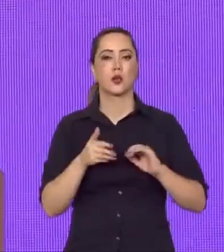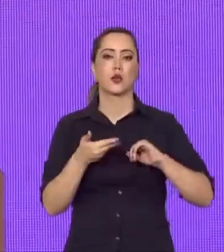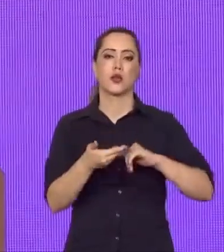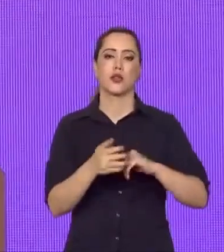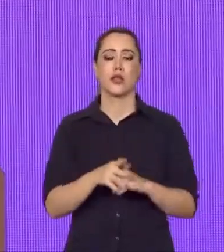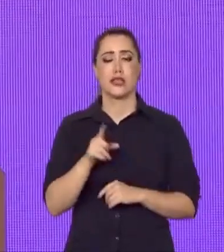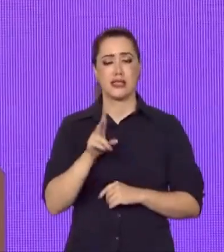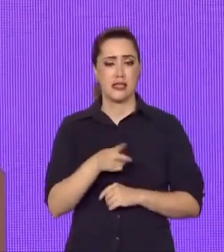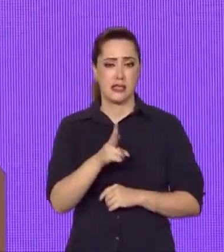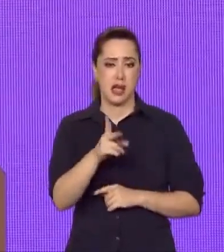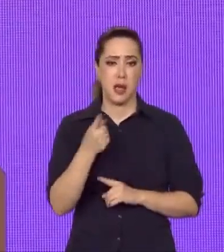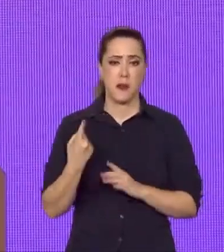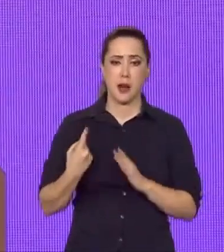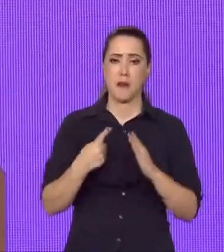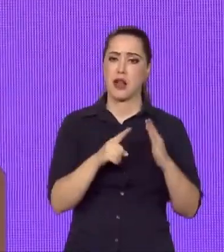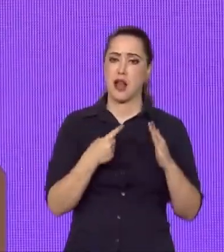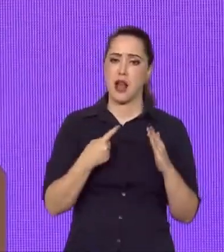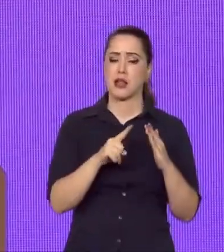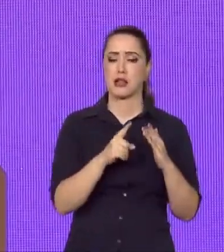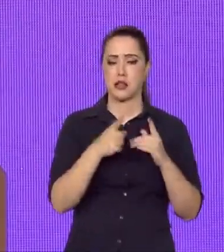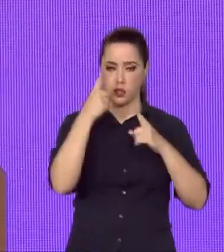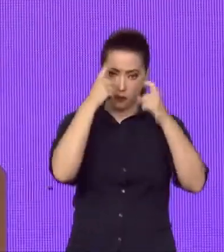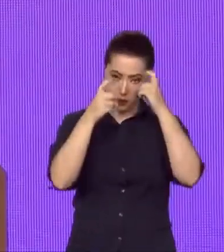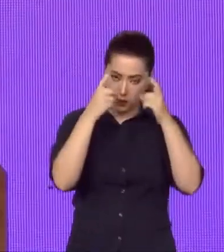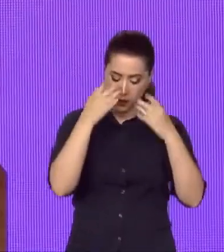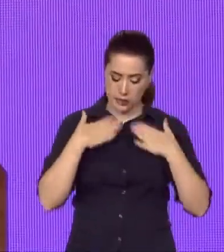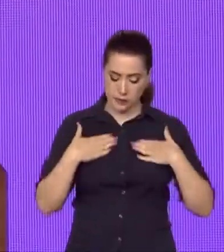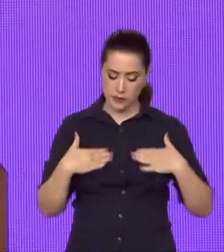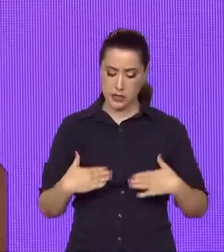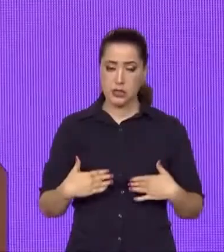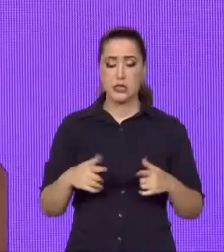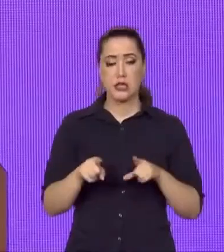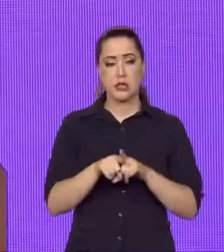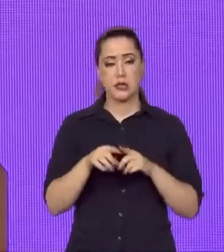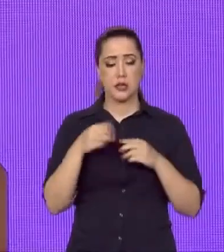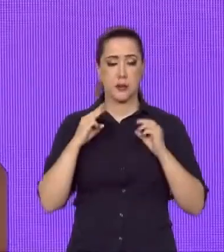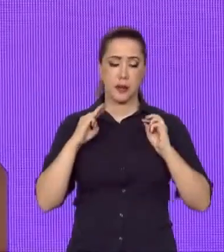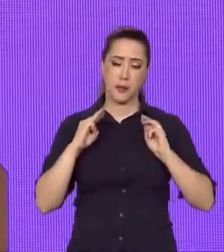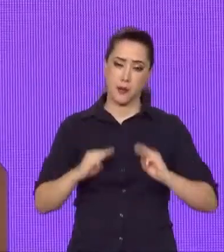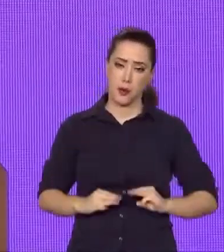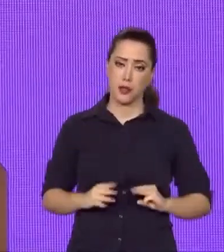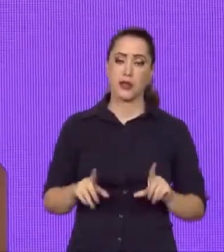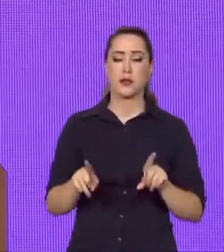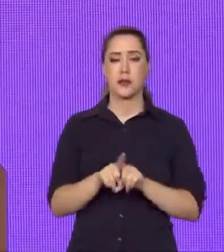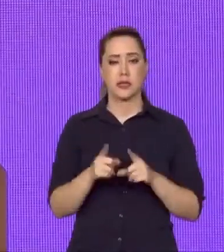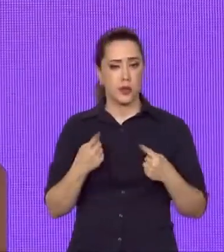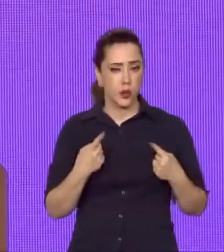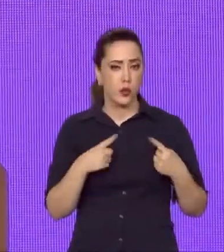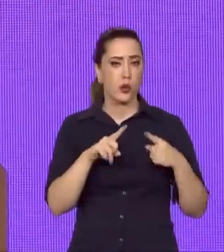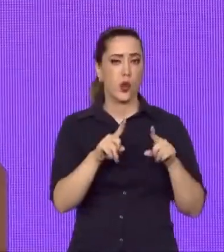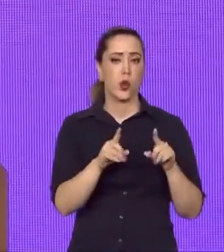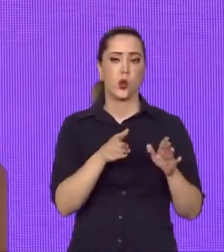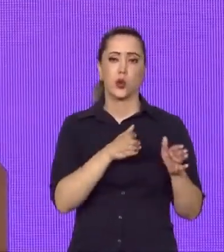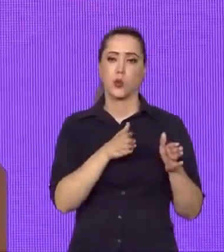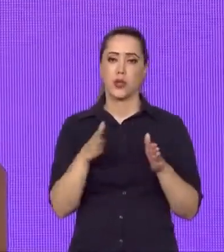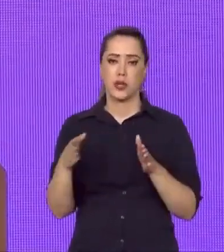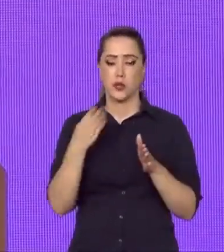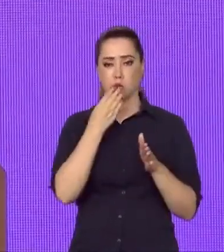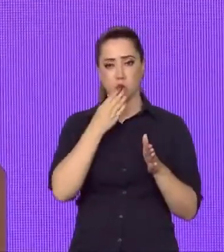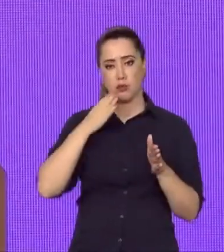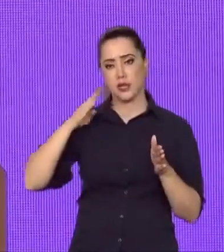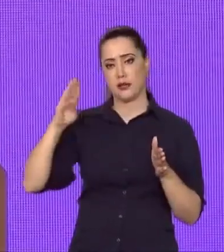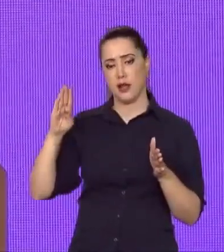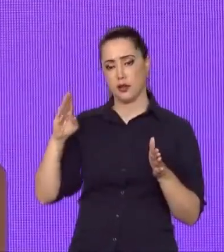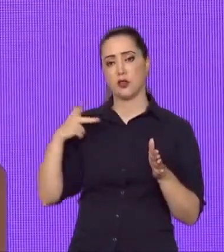de violência física e moral, mas também aos seus mandatos para os quais foram legitimamente eleitas por